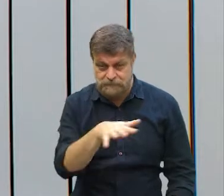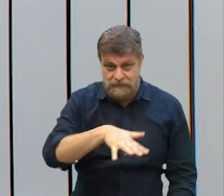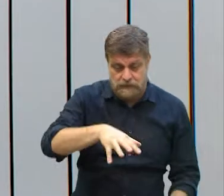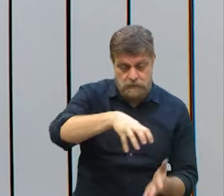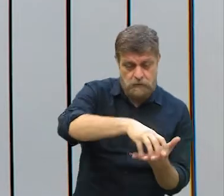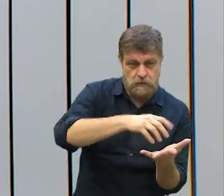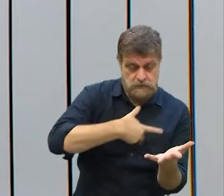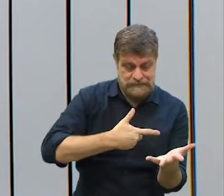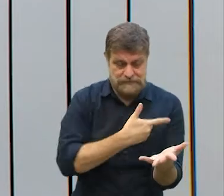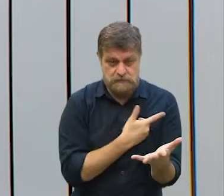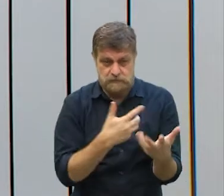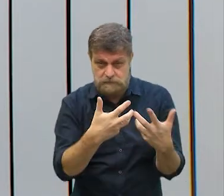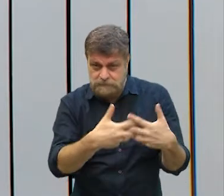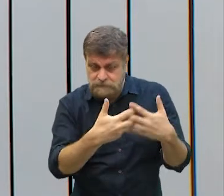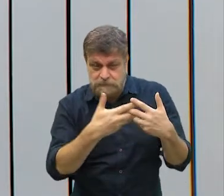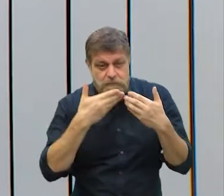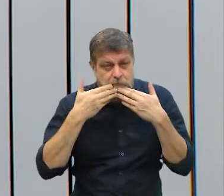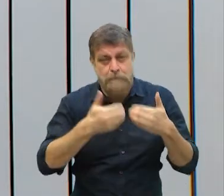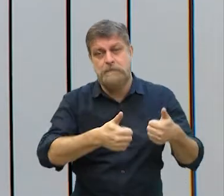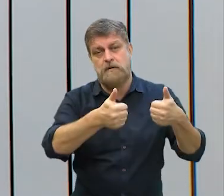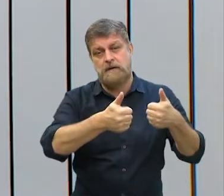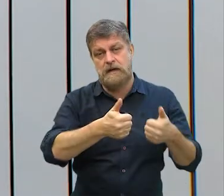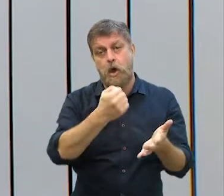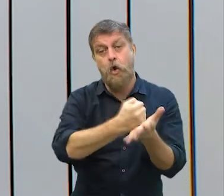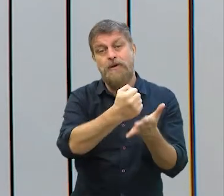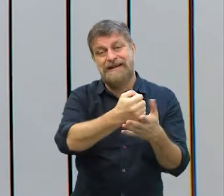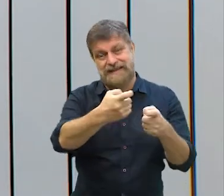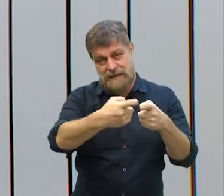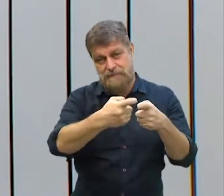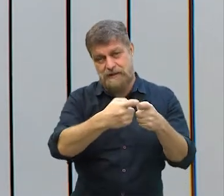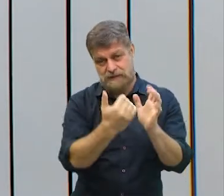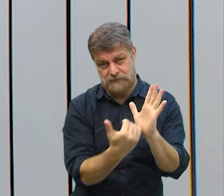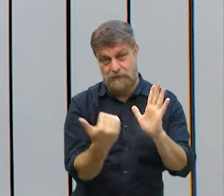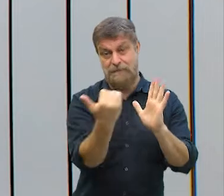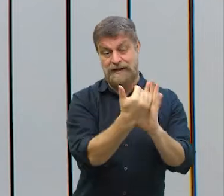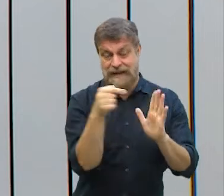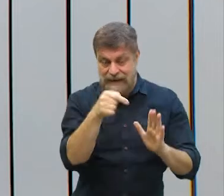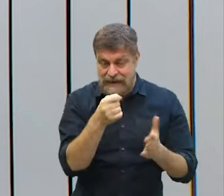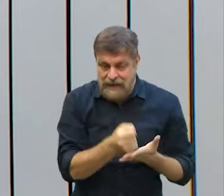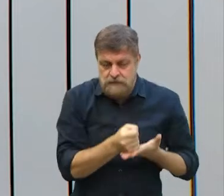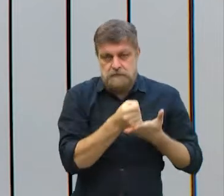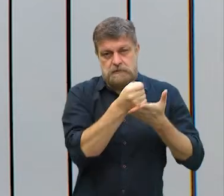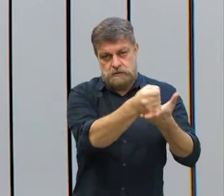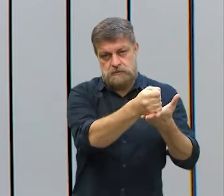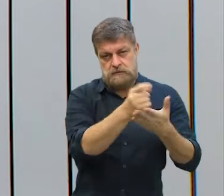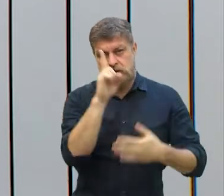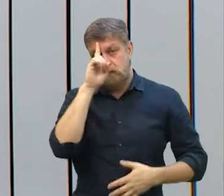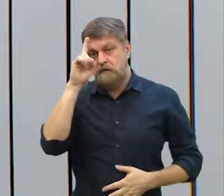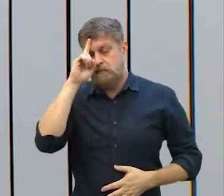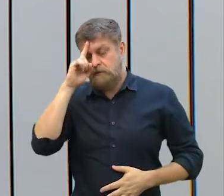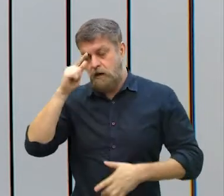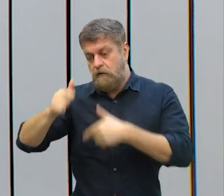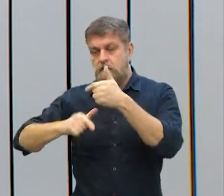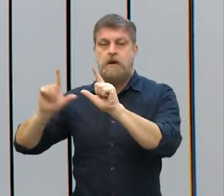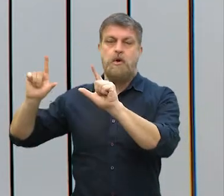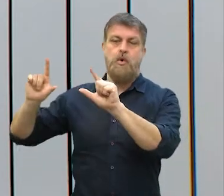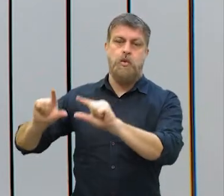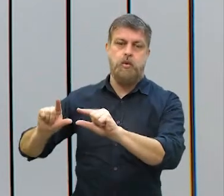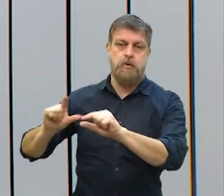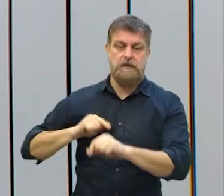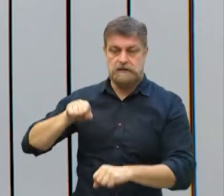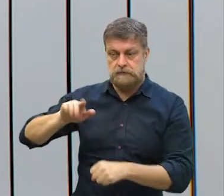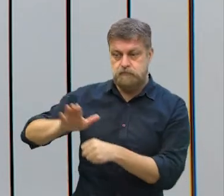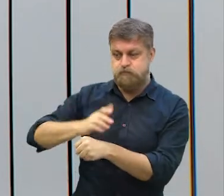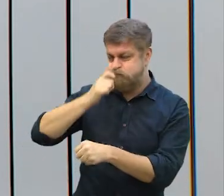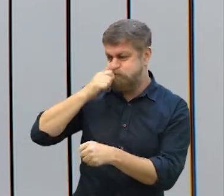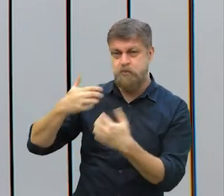que acertar a área do posto de saúde, melhorias com mais médicos, para poder ajudar. E a ajuda é grande, que aí favorece o hospital.